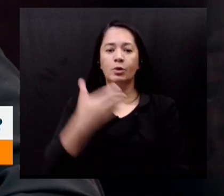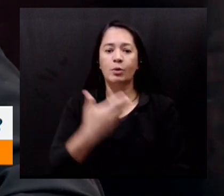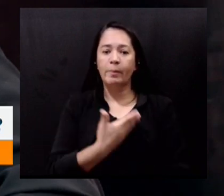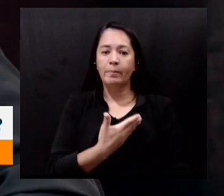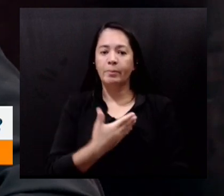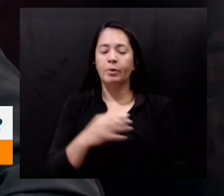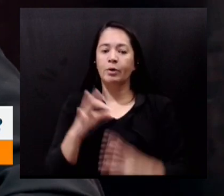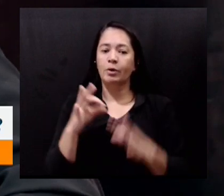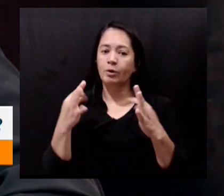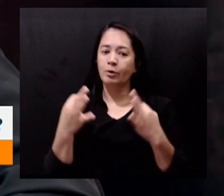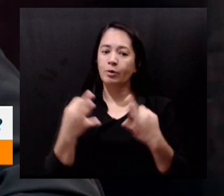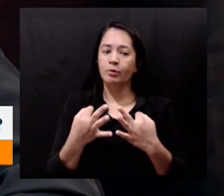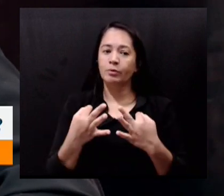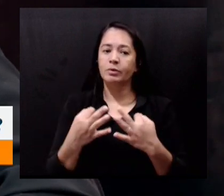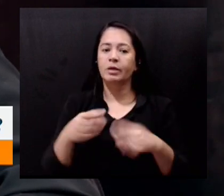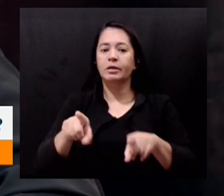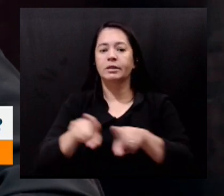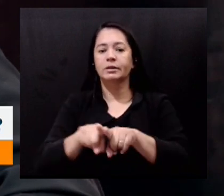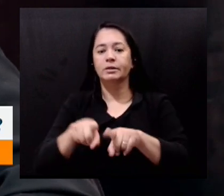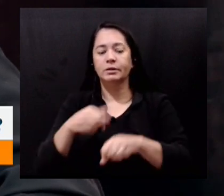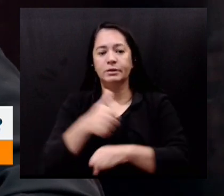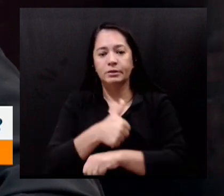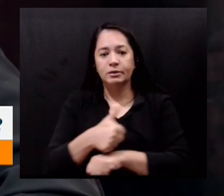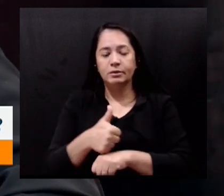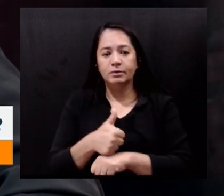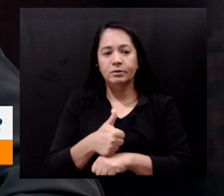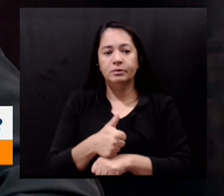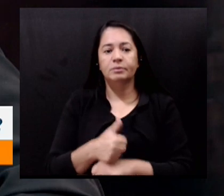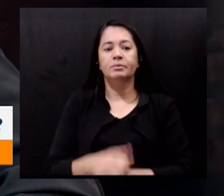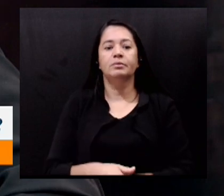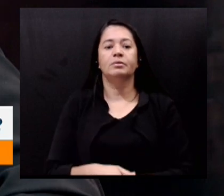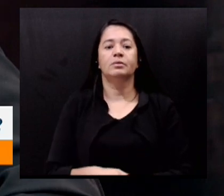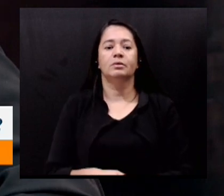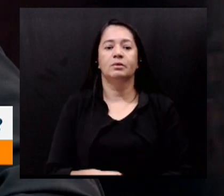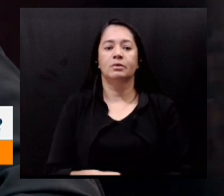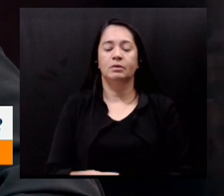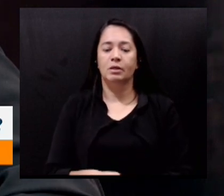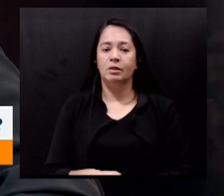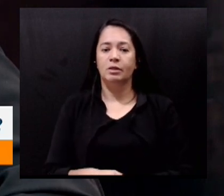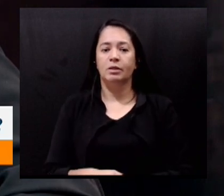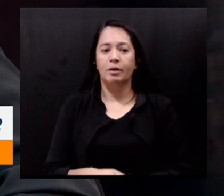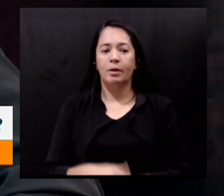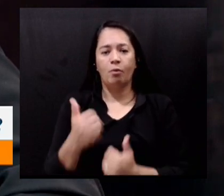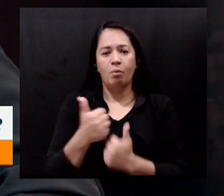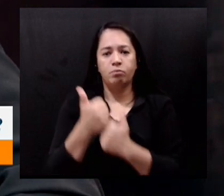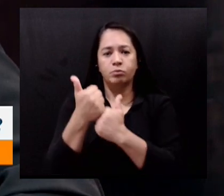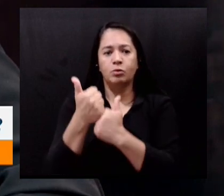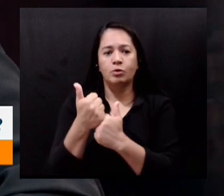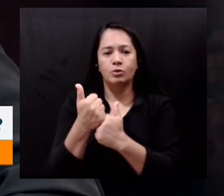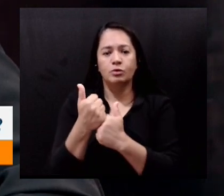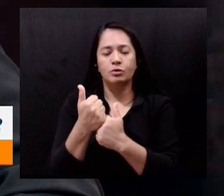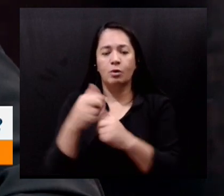de profissionais e assessorias também relacionado à rede social.